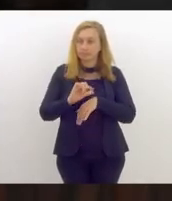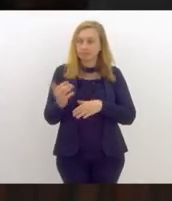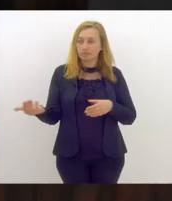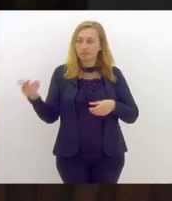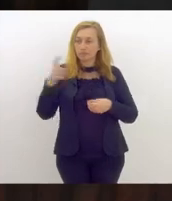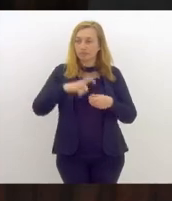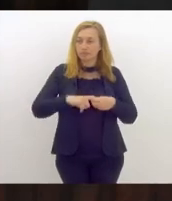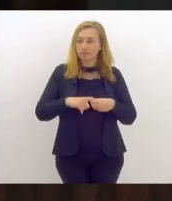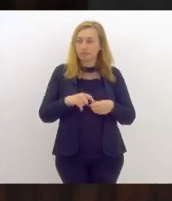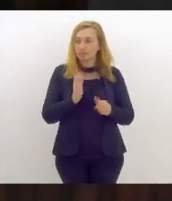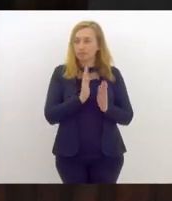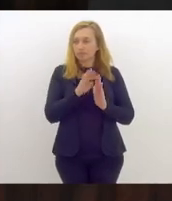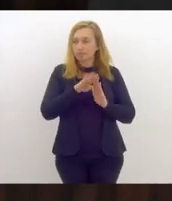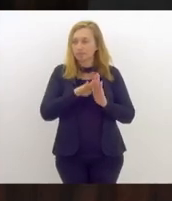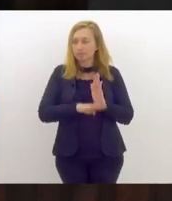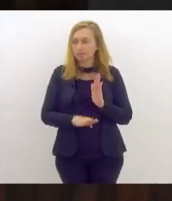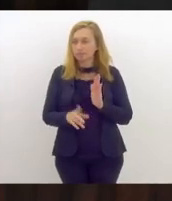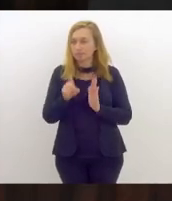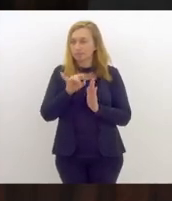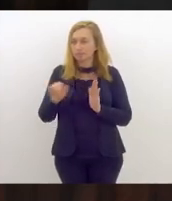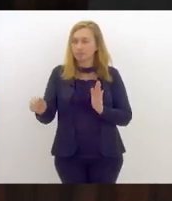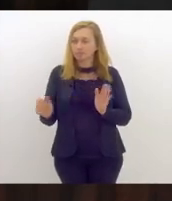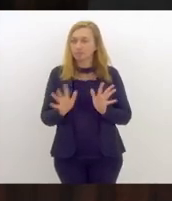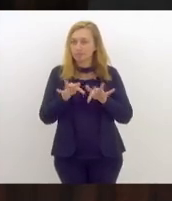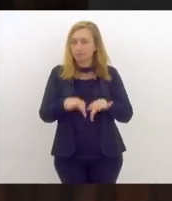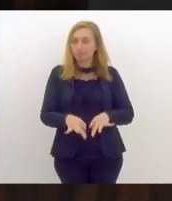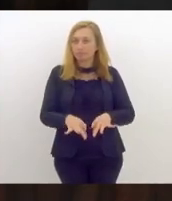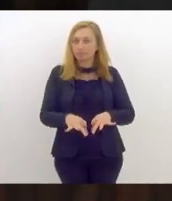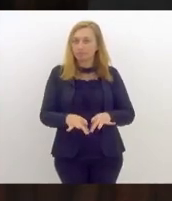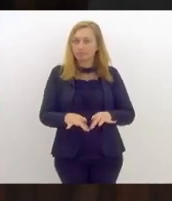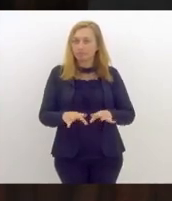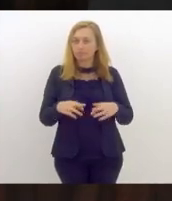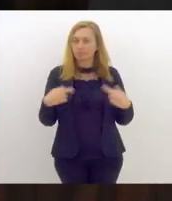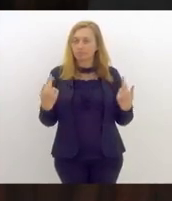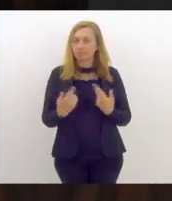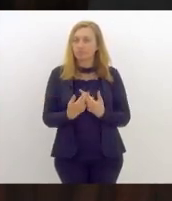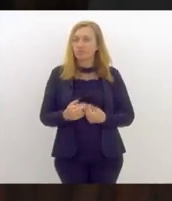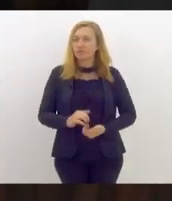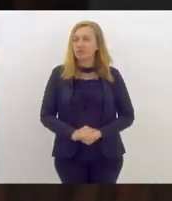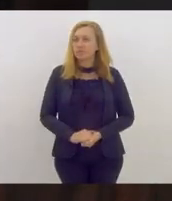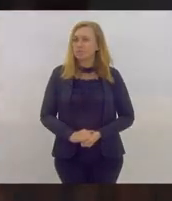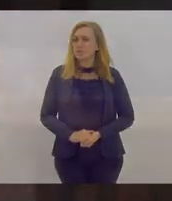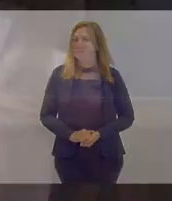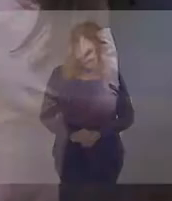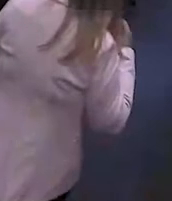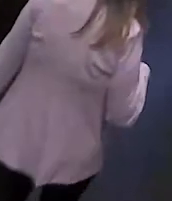retornaremos com a ordem do dia está suspensa à sessão